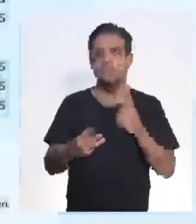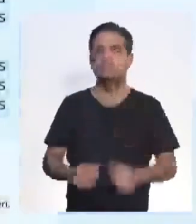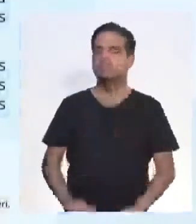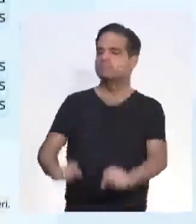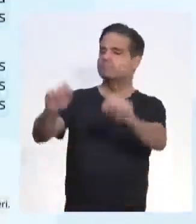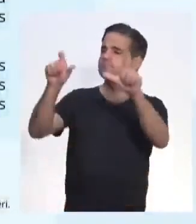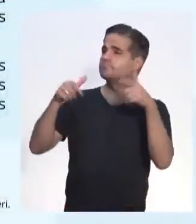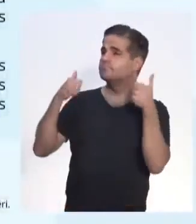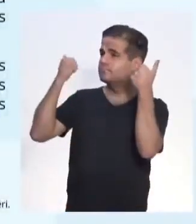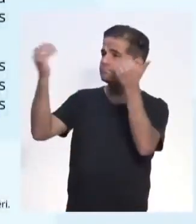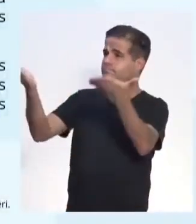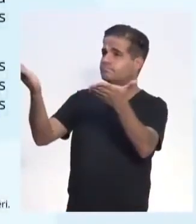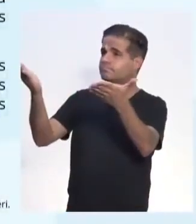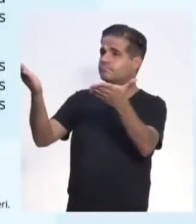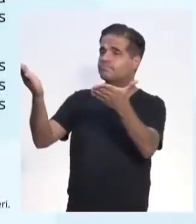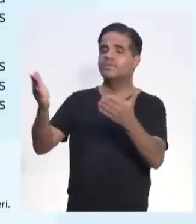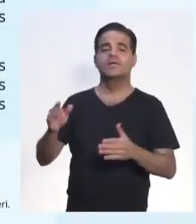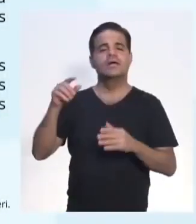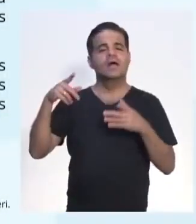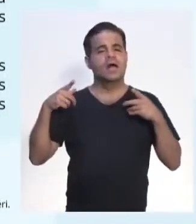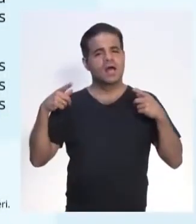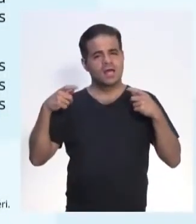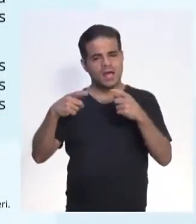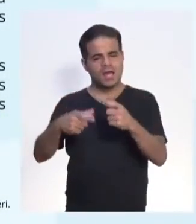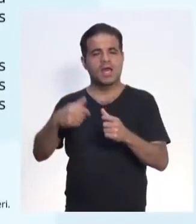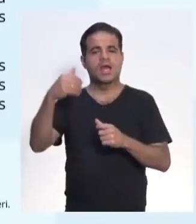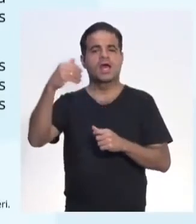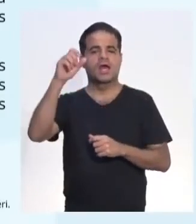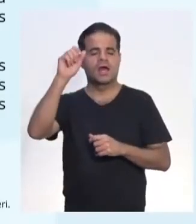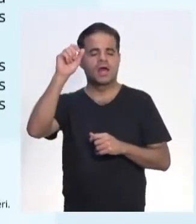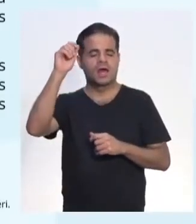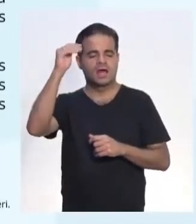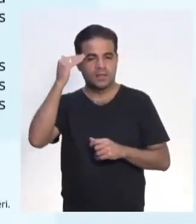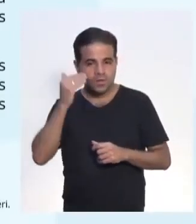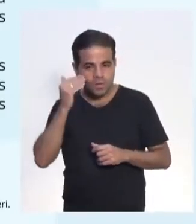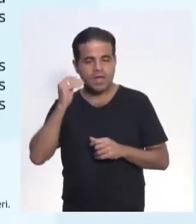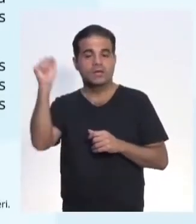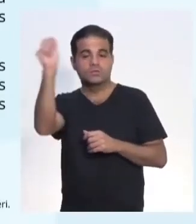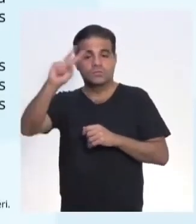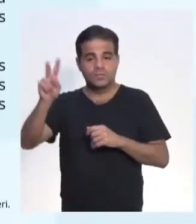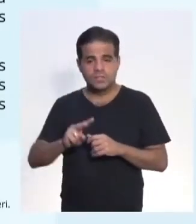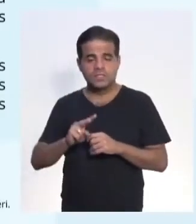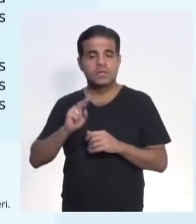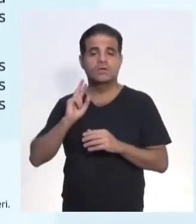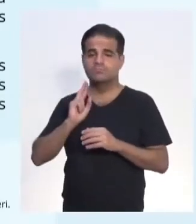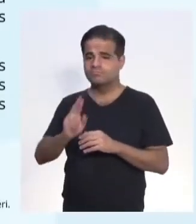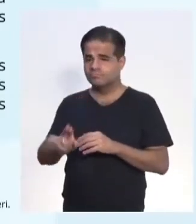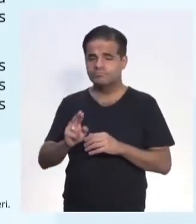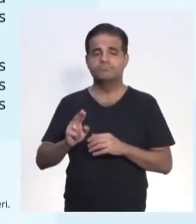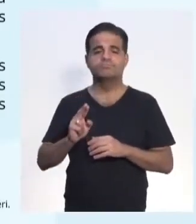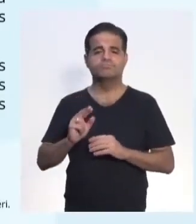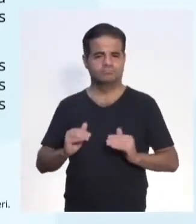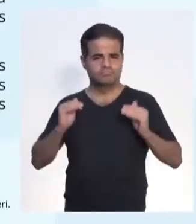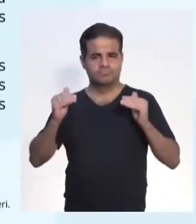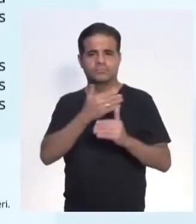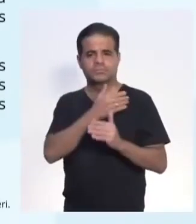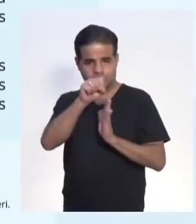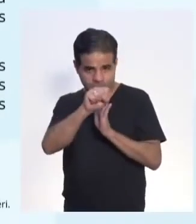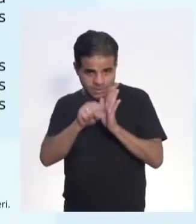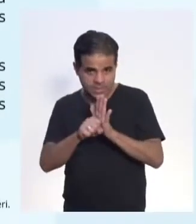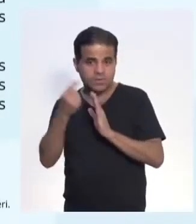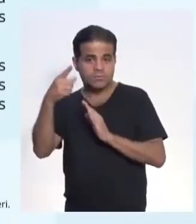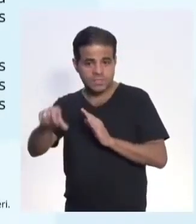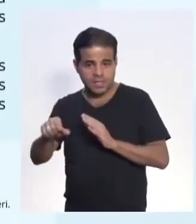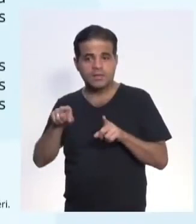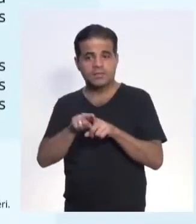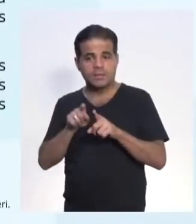tela para vocês. Vamos lá, a Guerra da Coreia e a Guerra do Vietnã foram consequências diretas do imperialismo do século XIX e